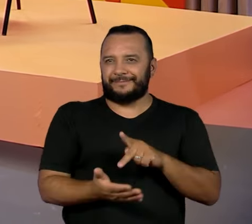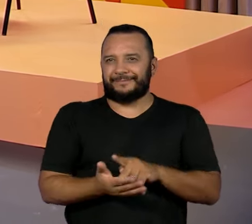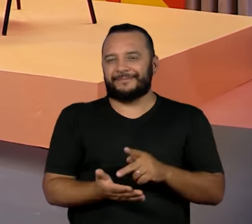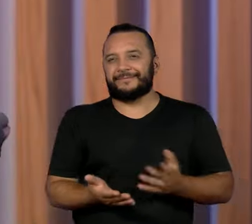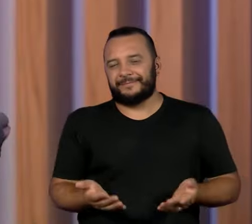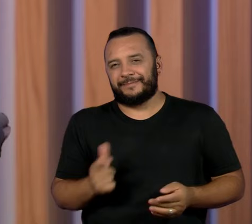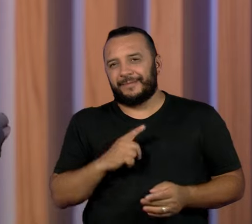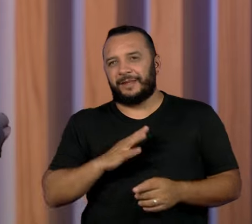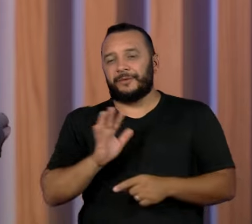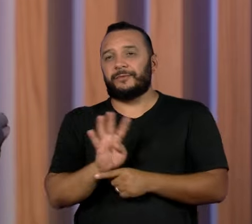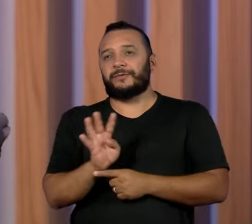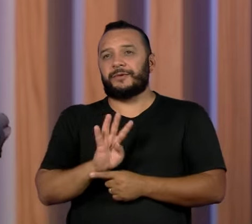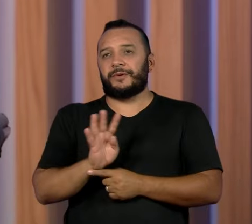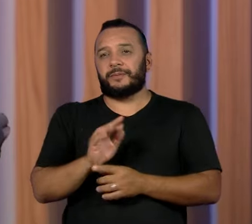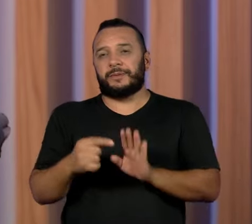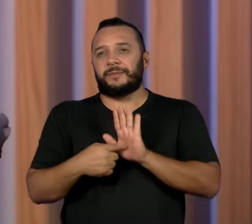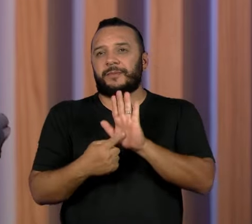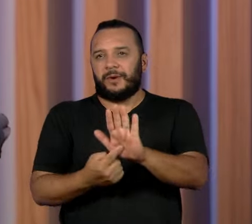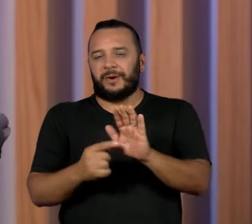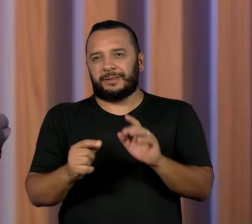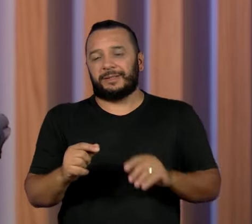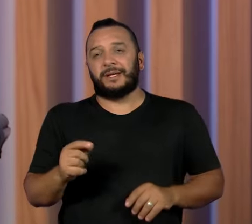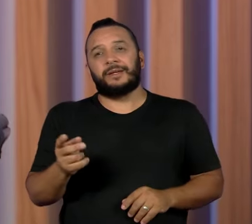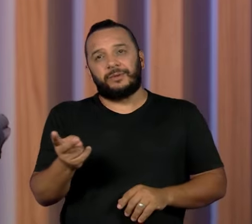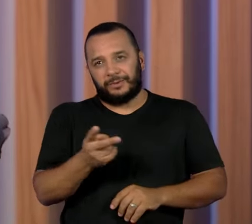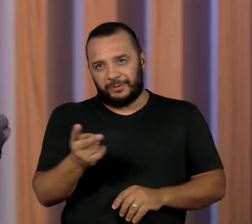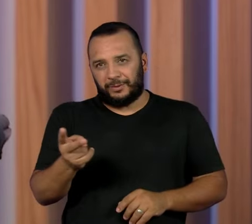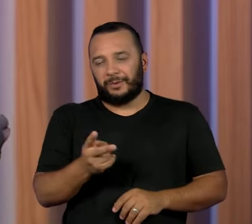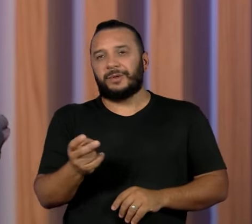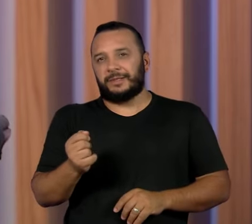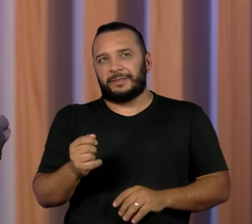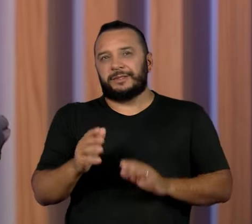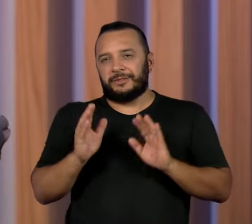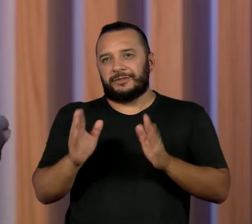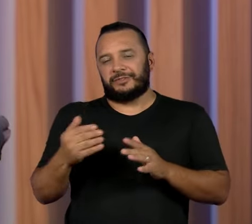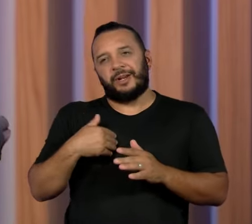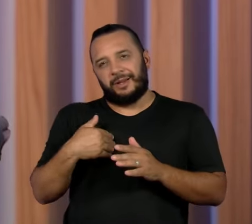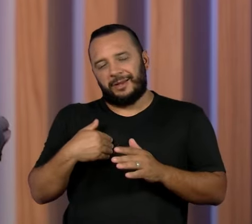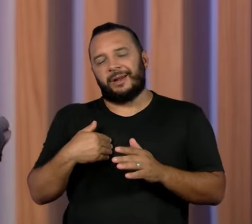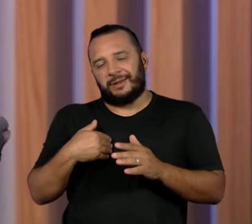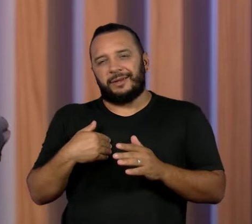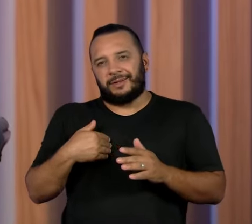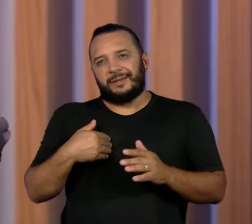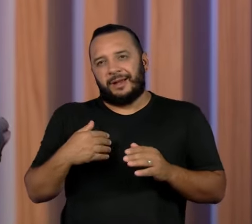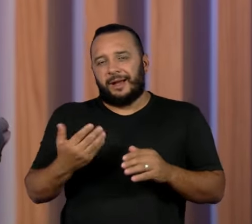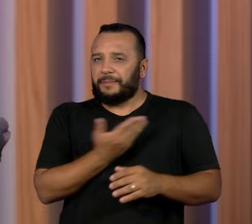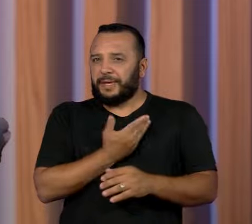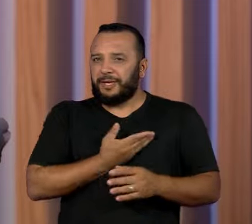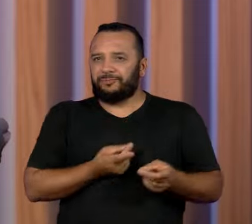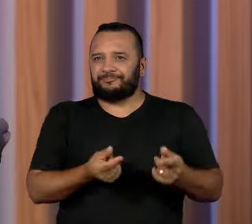E o filme conclui, né, ele dentro de uma relação. Ele saiu de dentro de casa, ele saiu